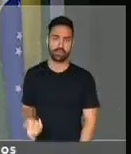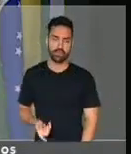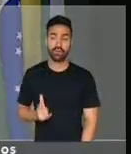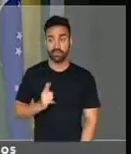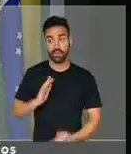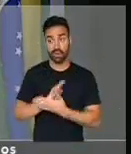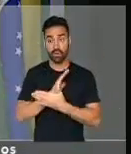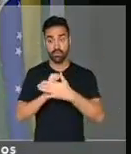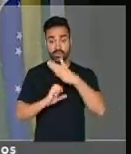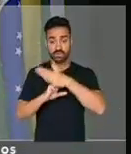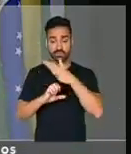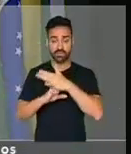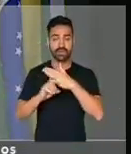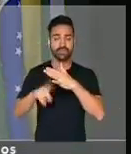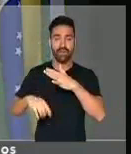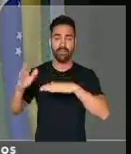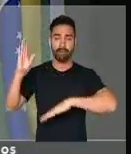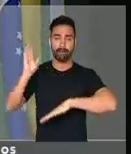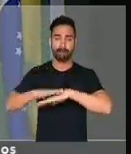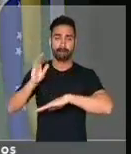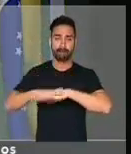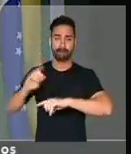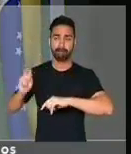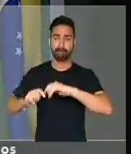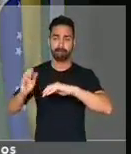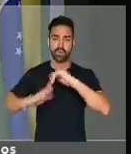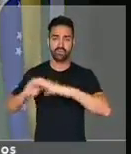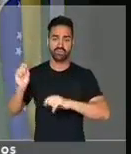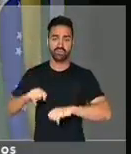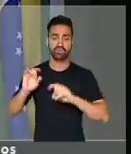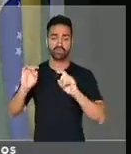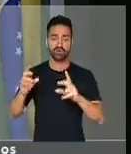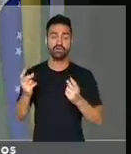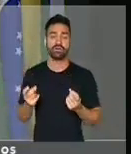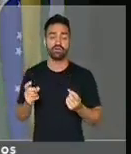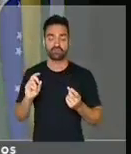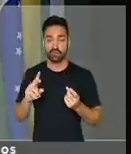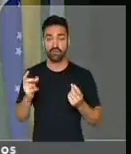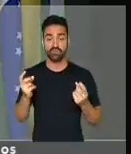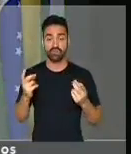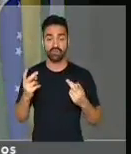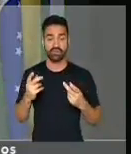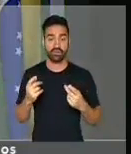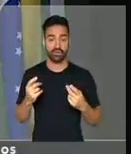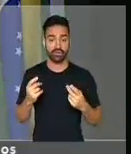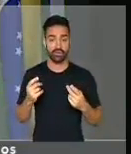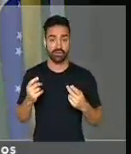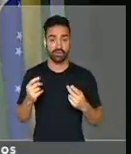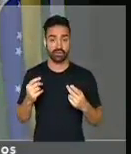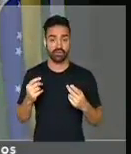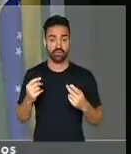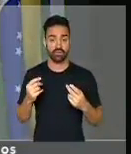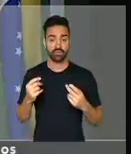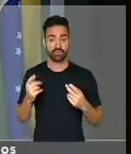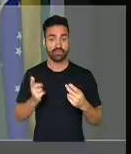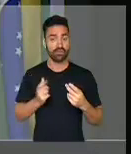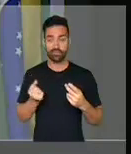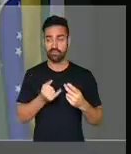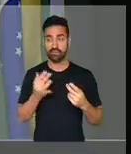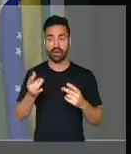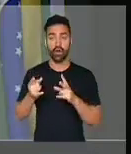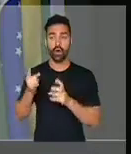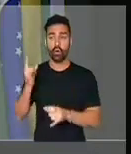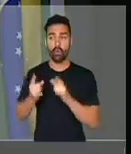tem empresas que são profissionais, especializadas em vender para o setor público, que coloca dezenas ou até centenas